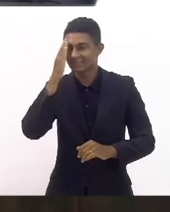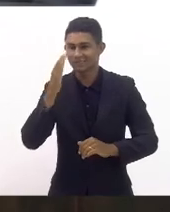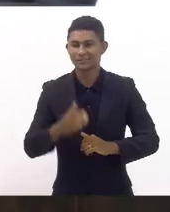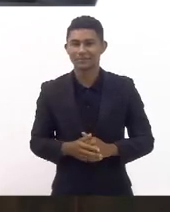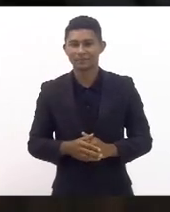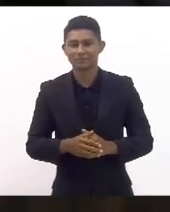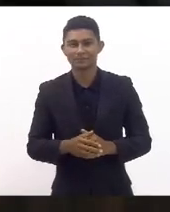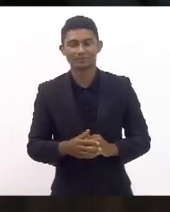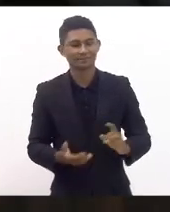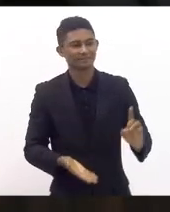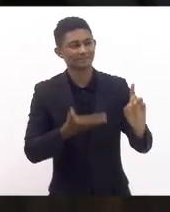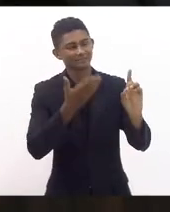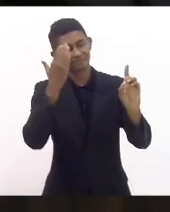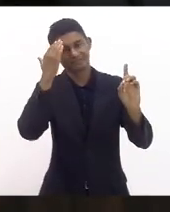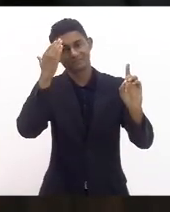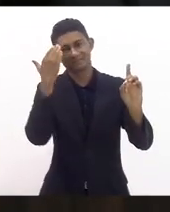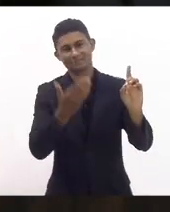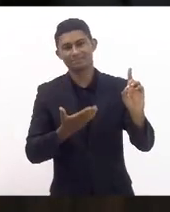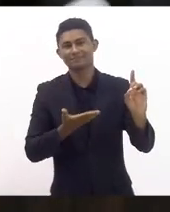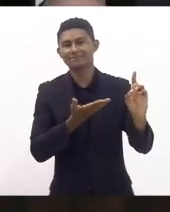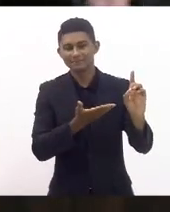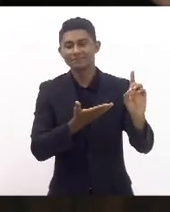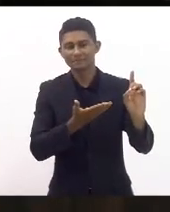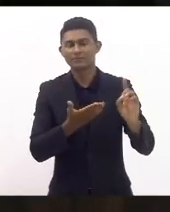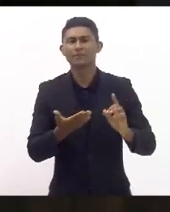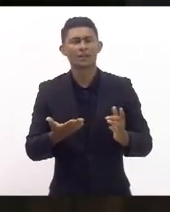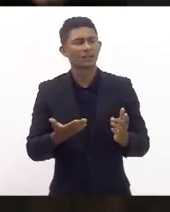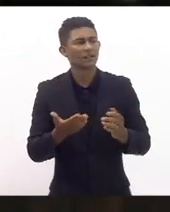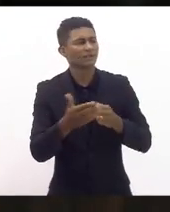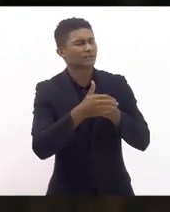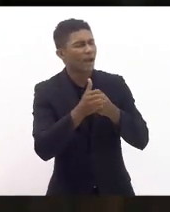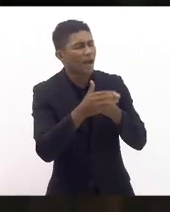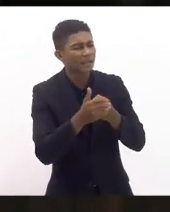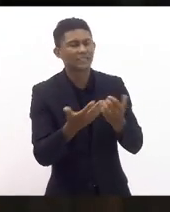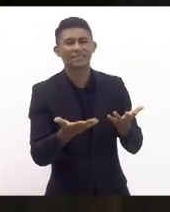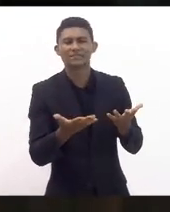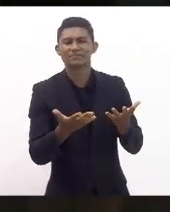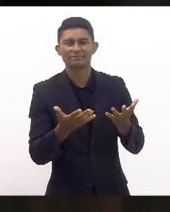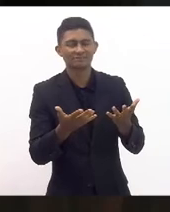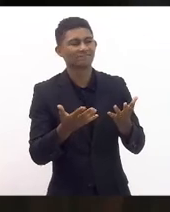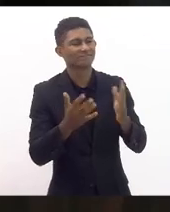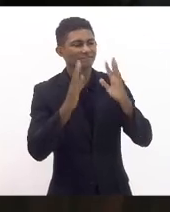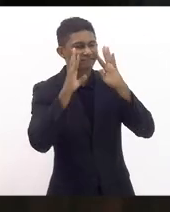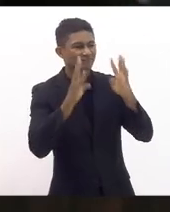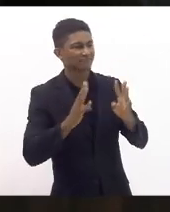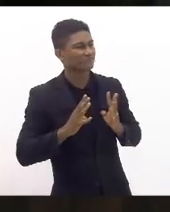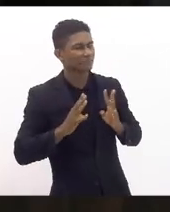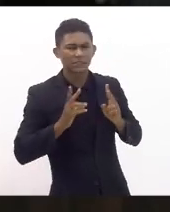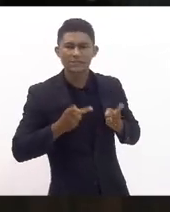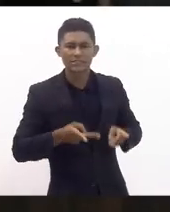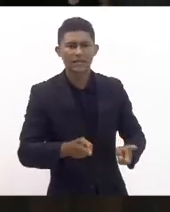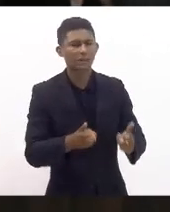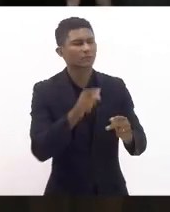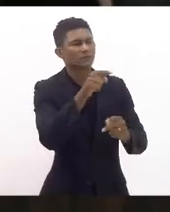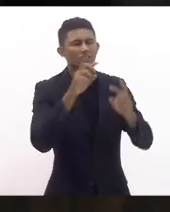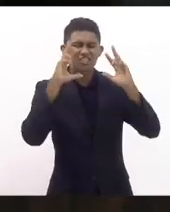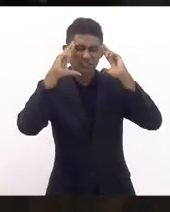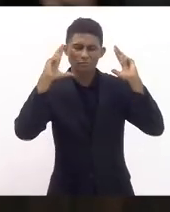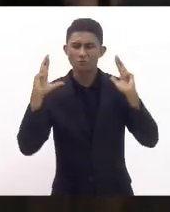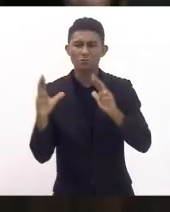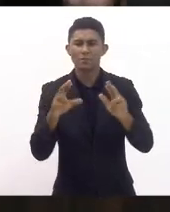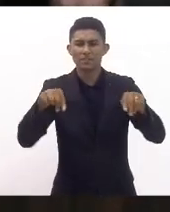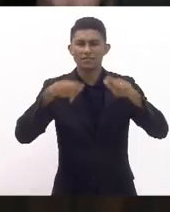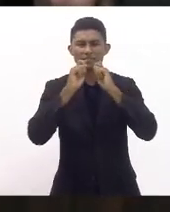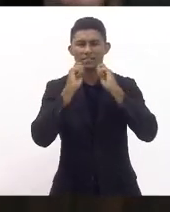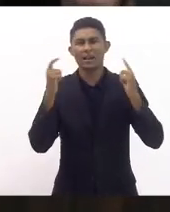Doutor Nelson, muito obrigado. Obrigado pelo carinho, pelo prestígio. O senhor sempre respeitando o parlamento,